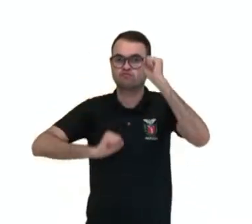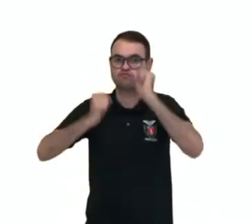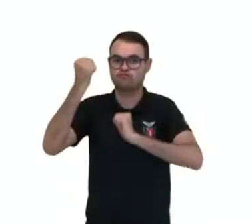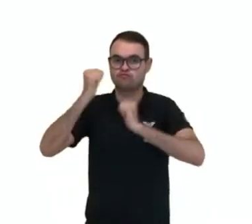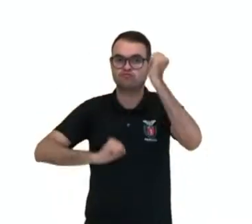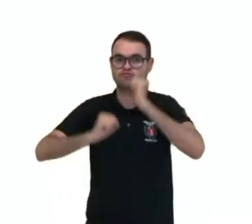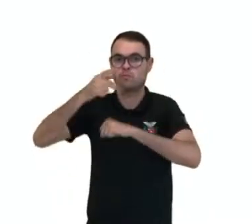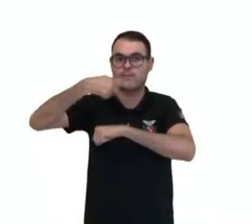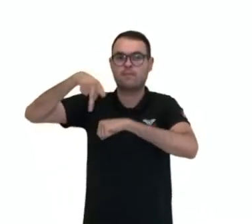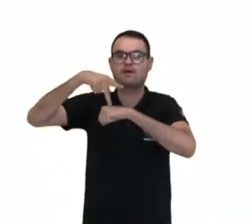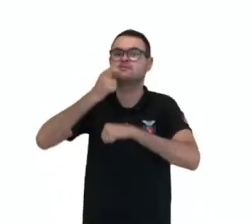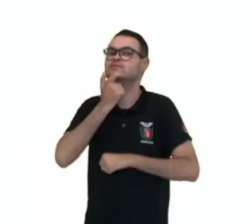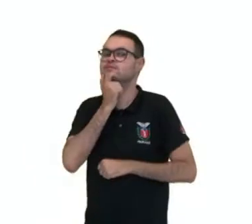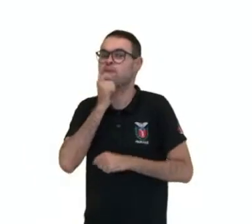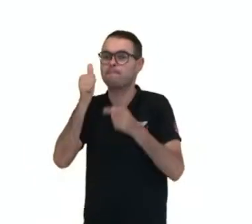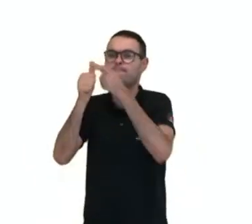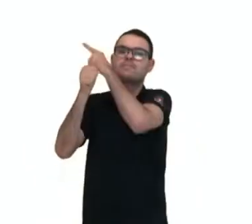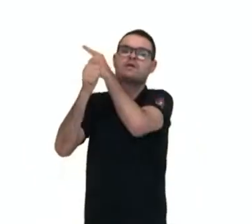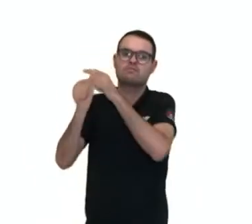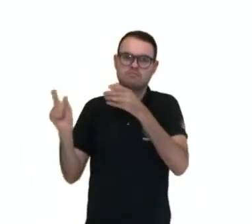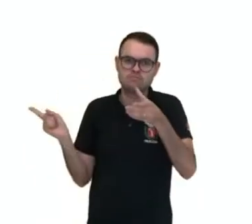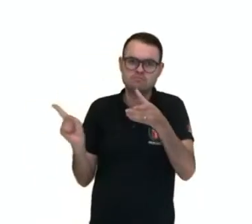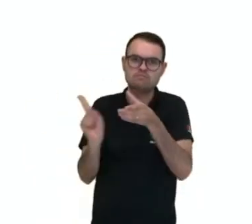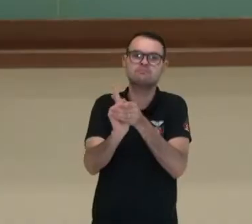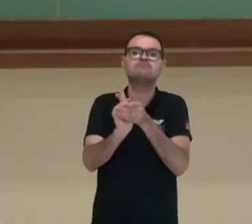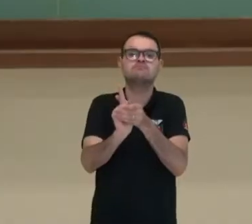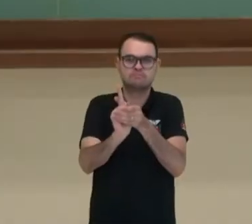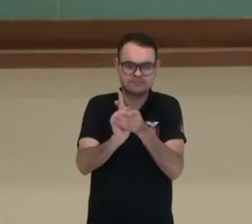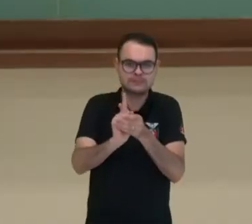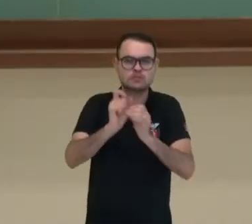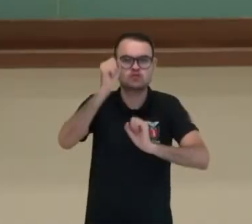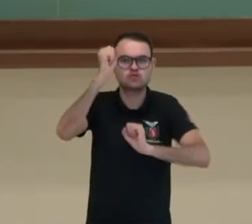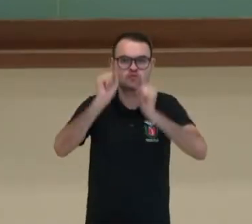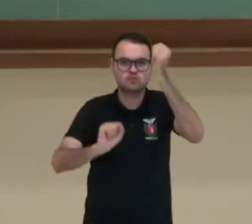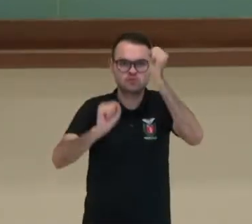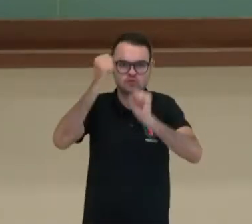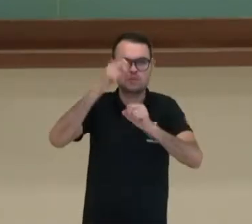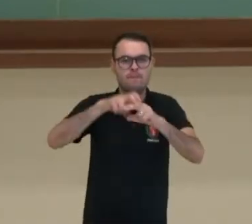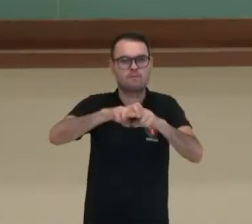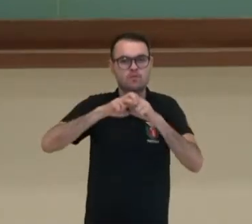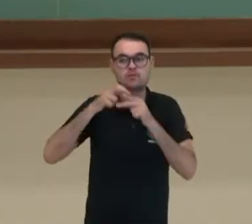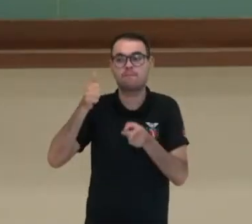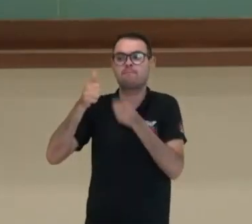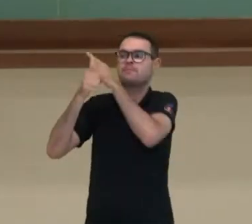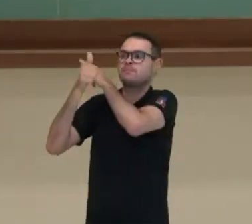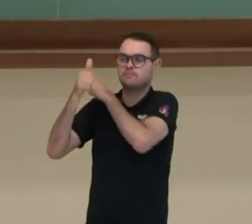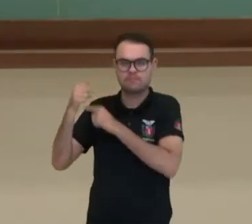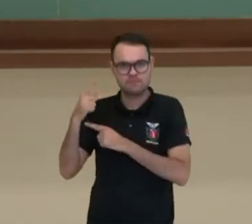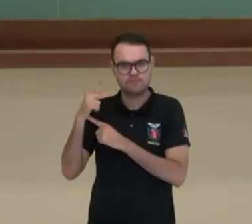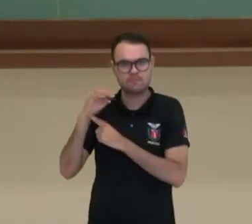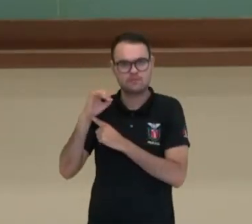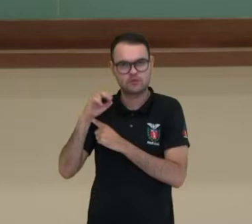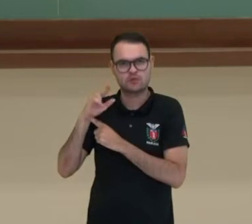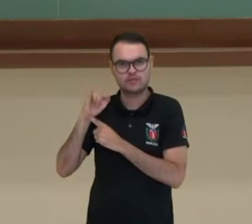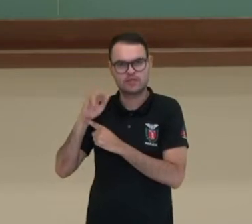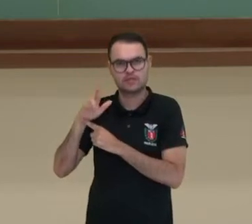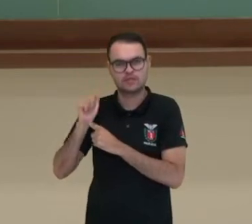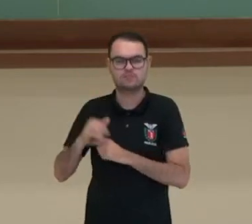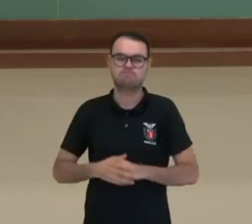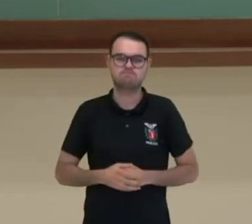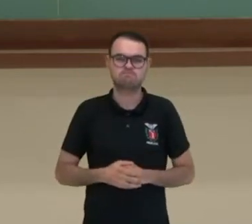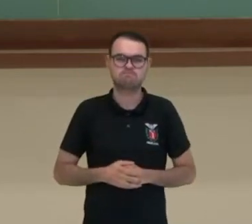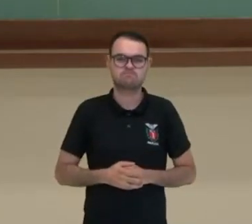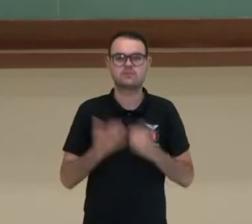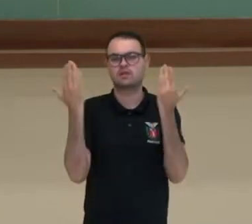Inglaterra foi o primeiro país a entrar nesse processo de industrialização. Por isso a gente chama de pioneira, foi a primeira. Analisar